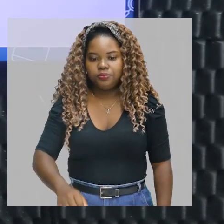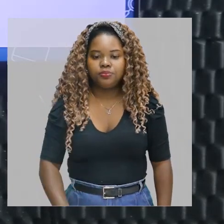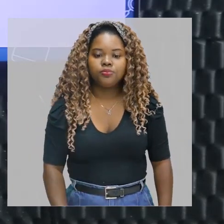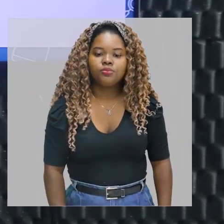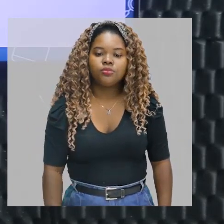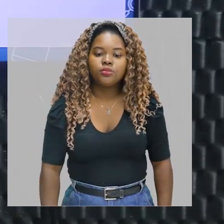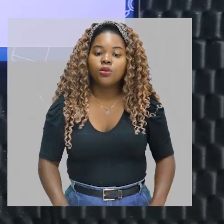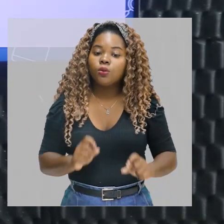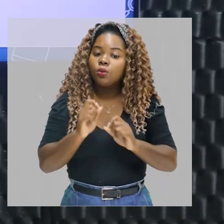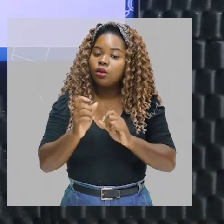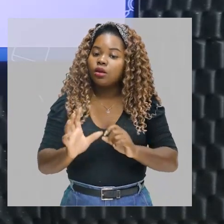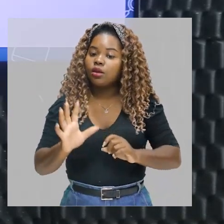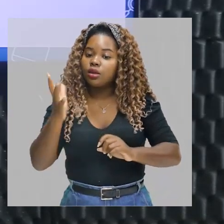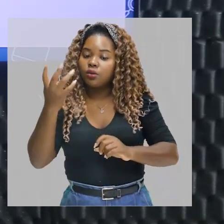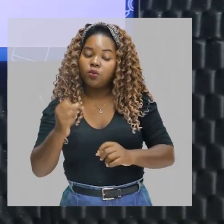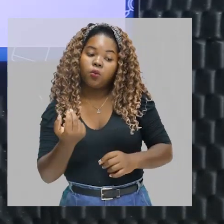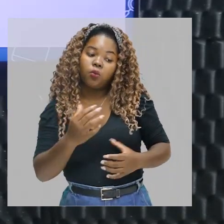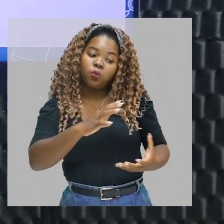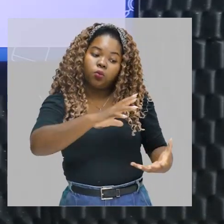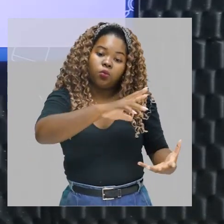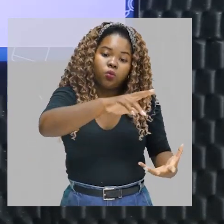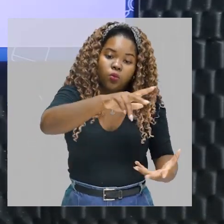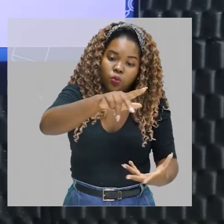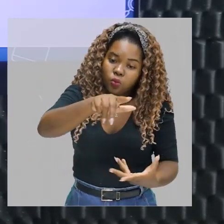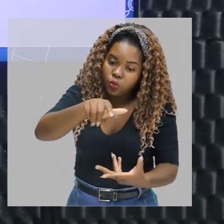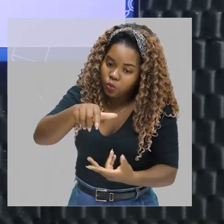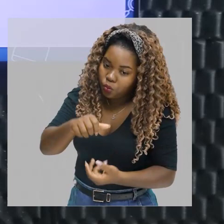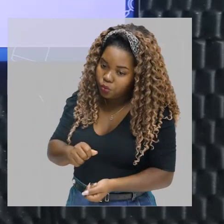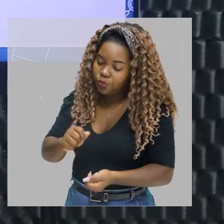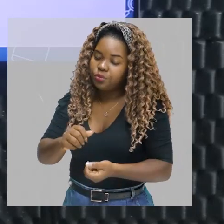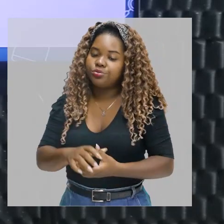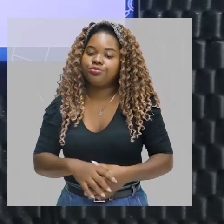natureza, né, ou o universo, vamos assim dizer,